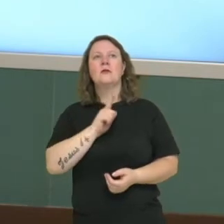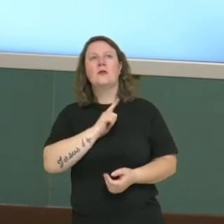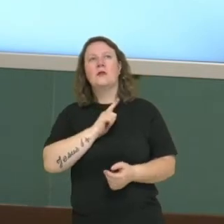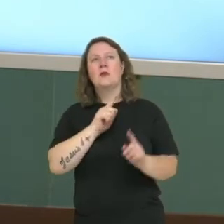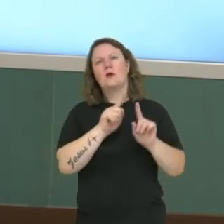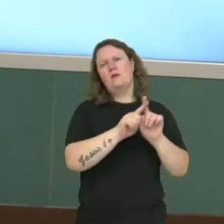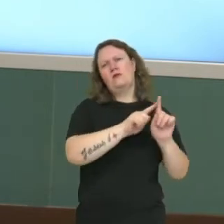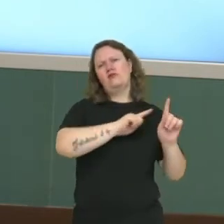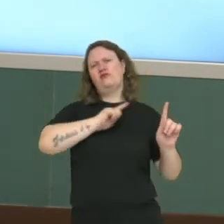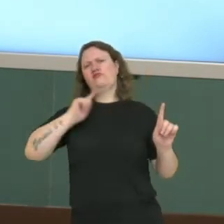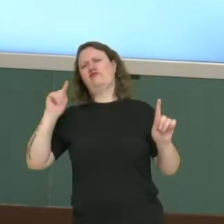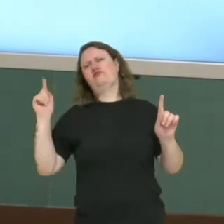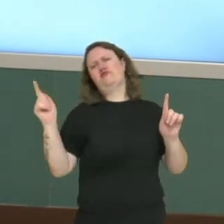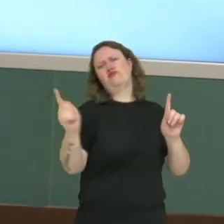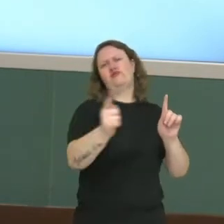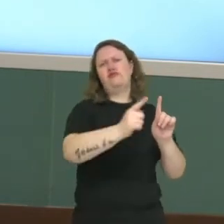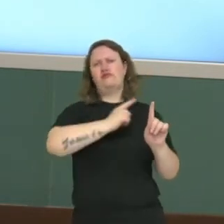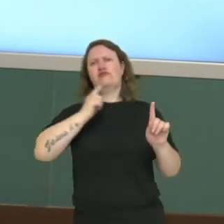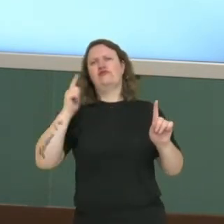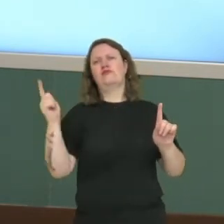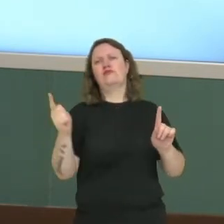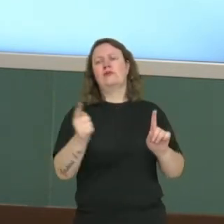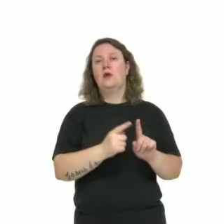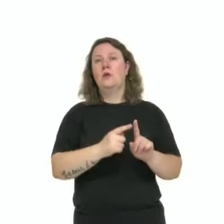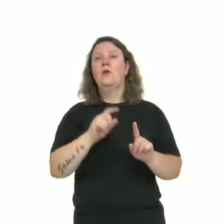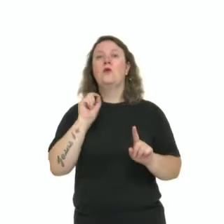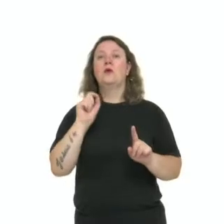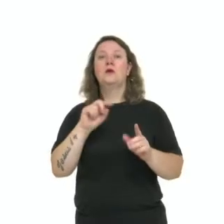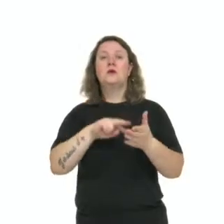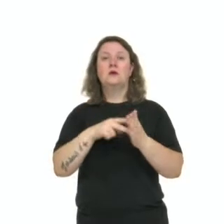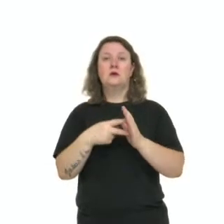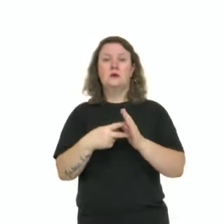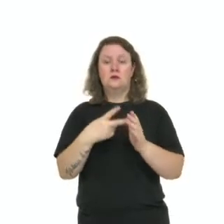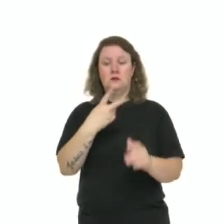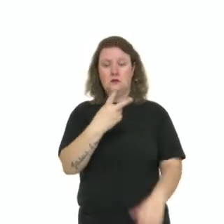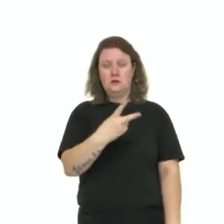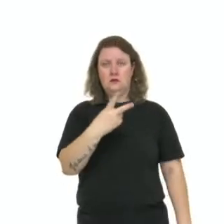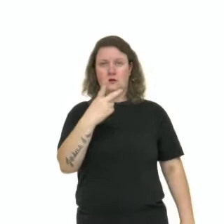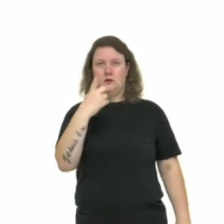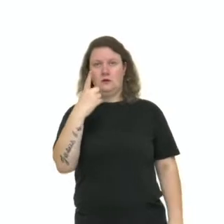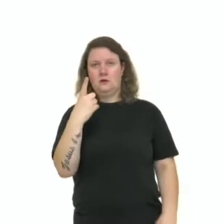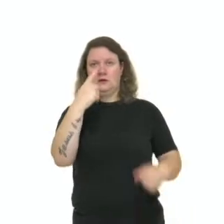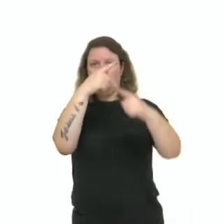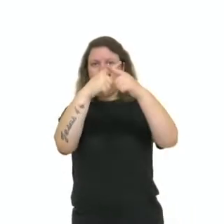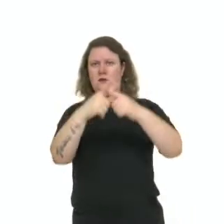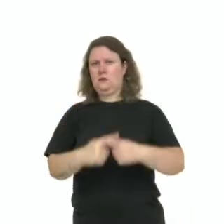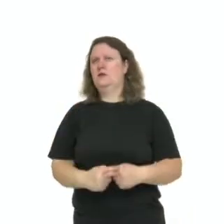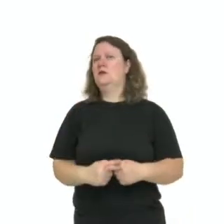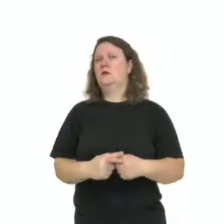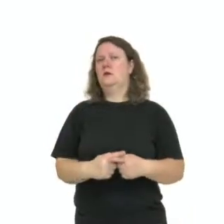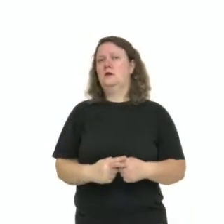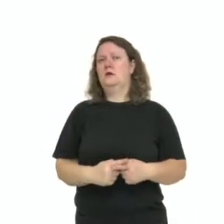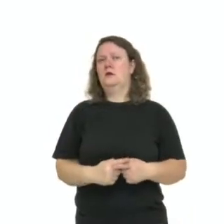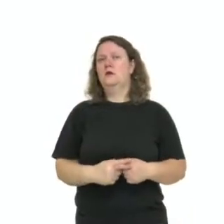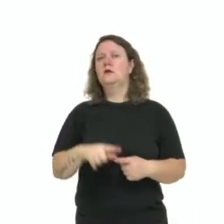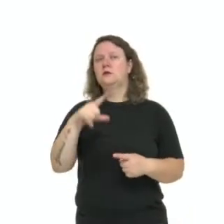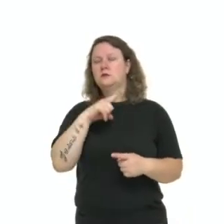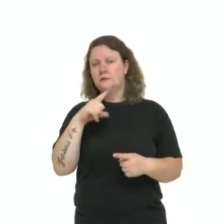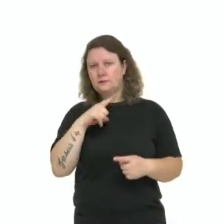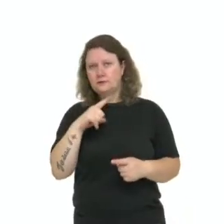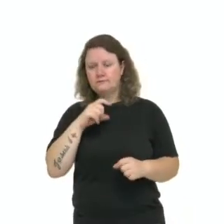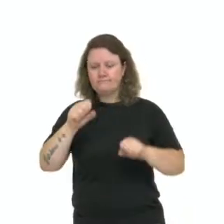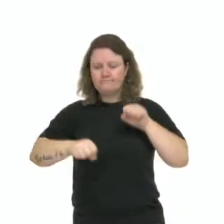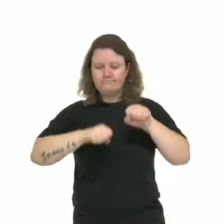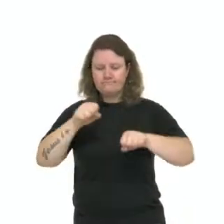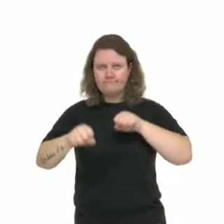grandes voltas. As grandes voltas são uma sequência de 21 disputas, 21 etapas de